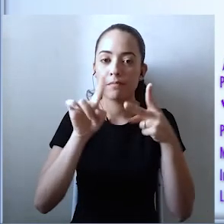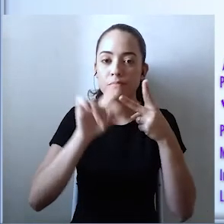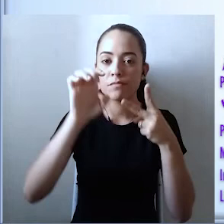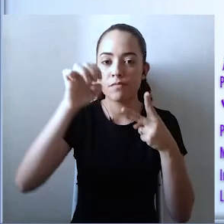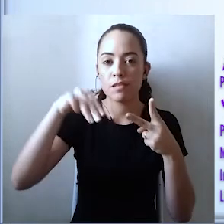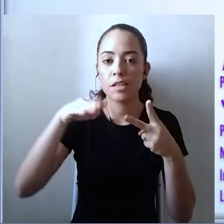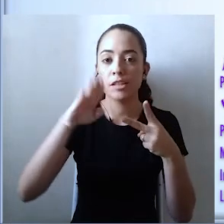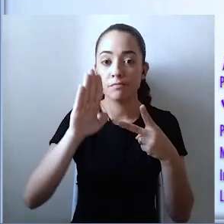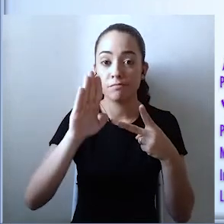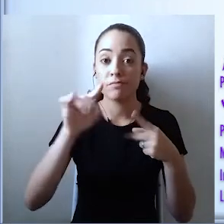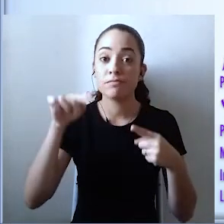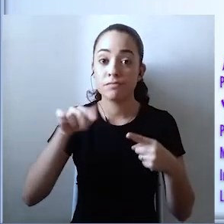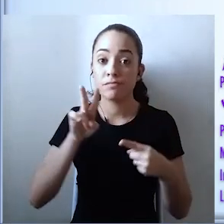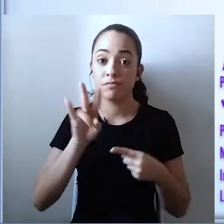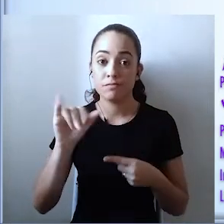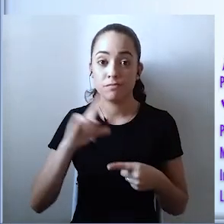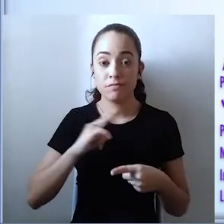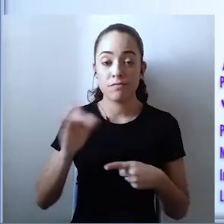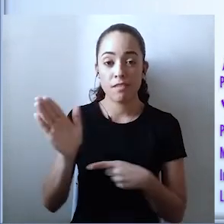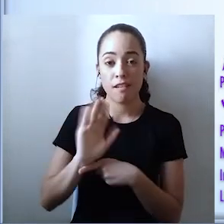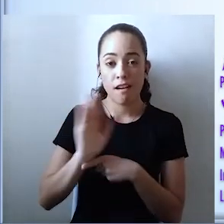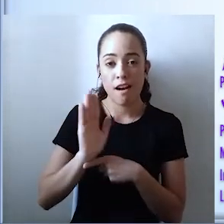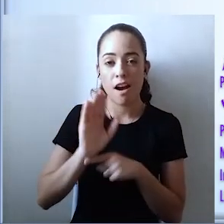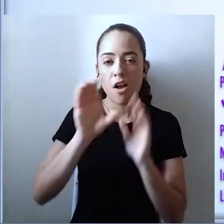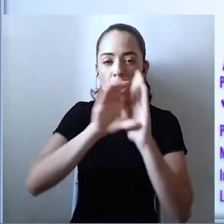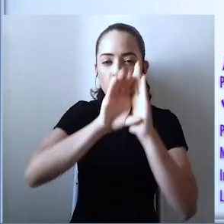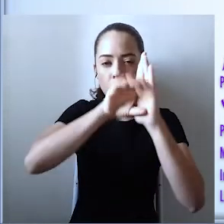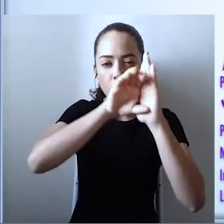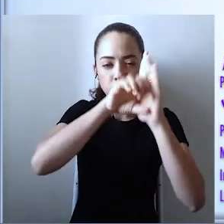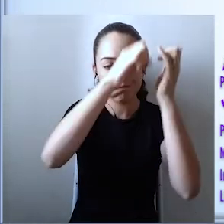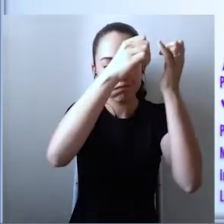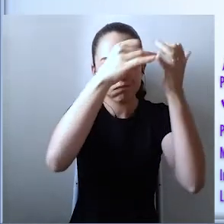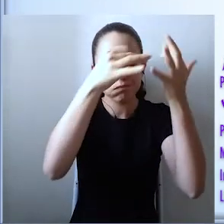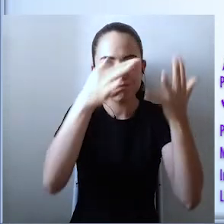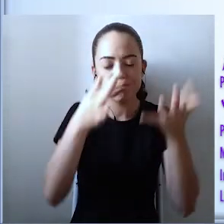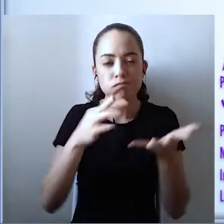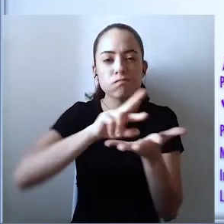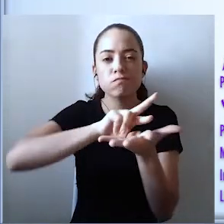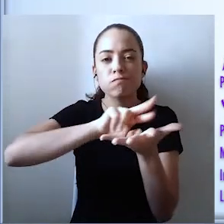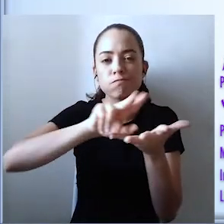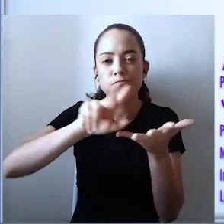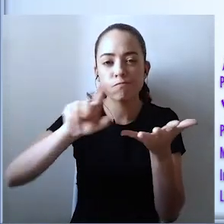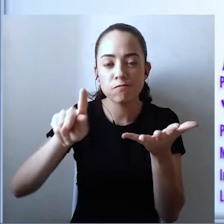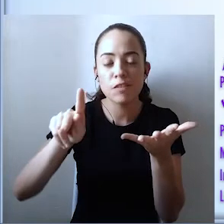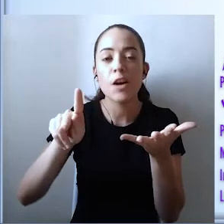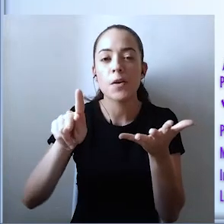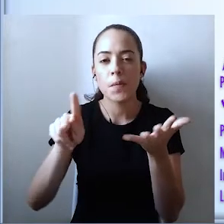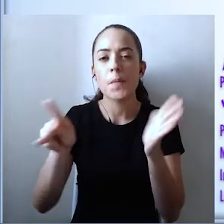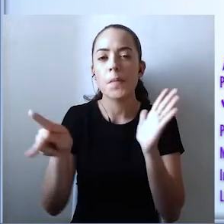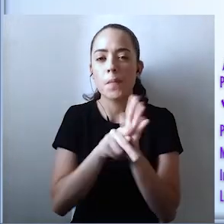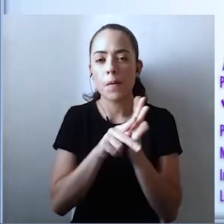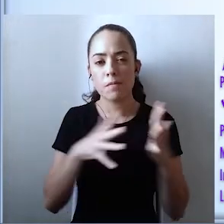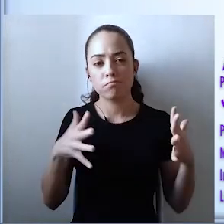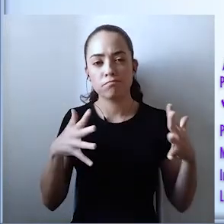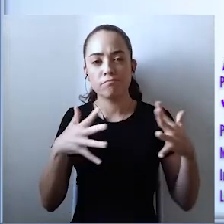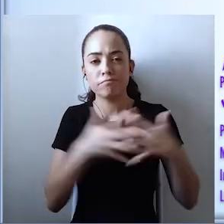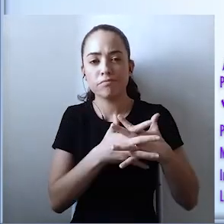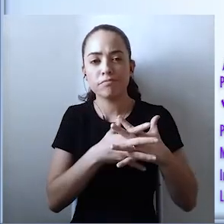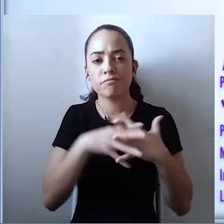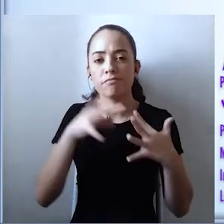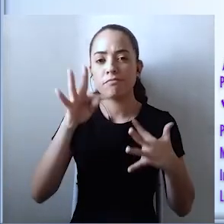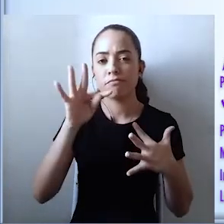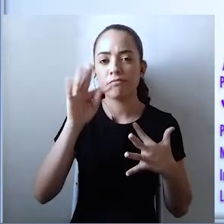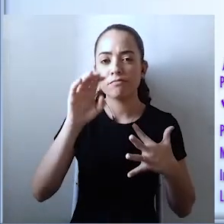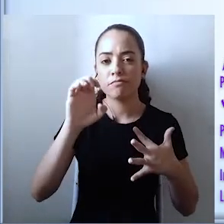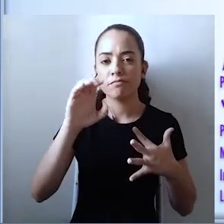Histologia e Embriologia, serão apresentadas videoaulas conceituais teóricas, com apresentação dos conceitos morfológicos de construção